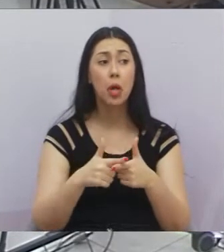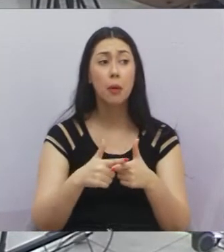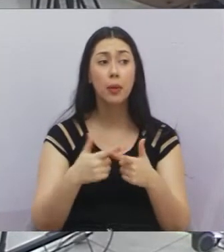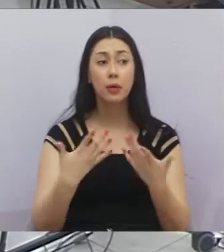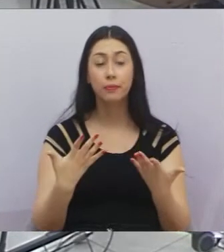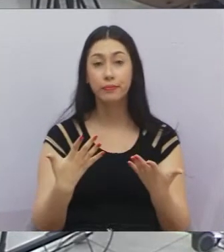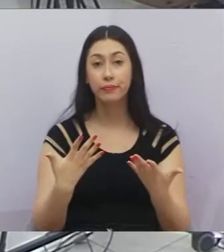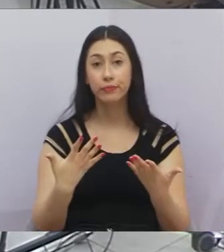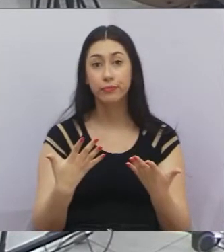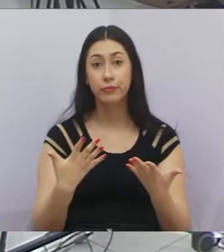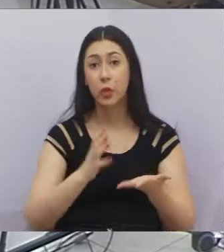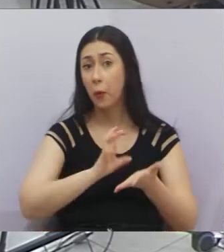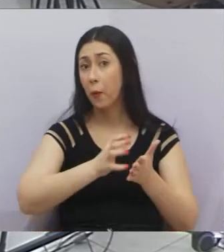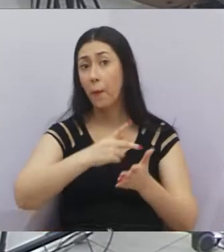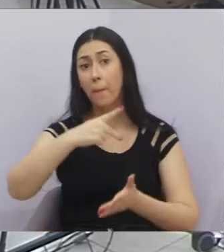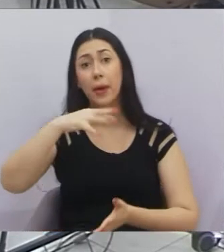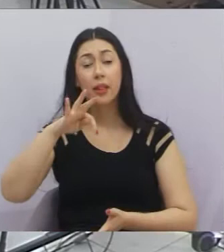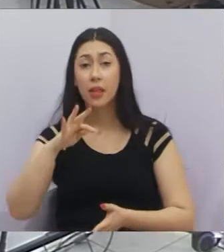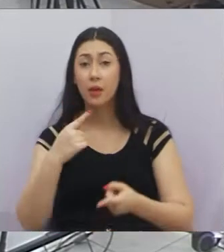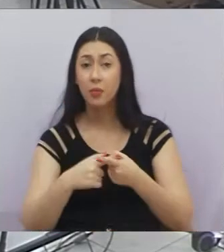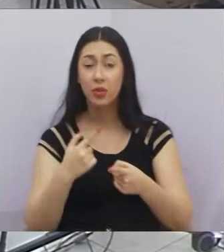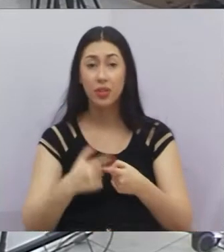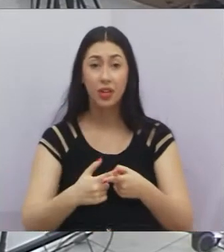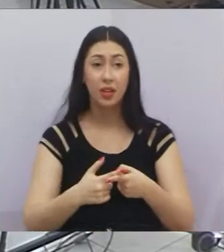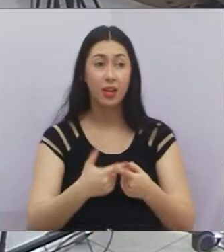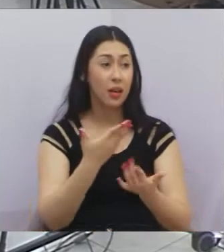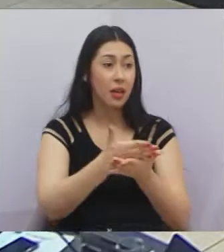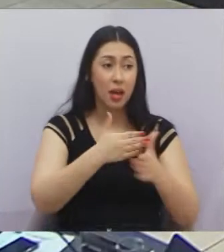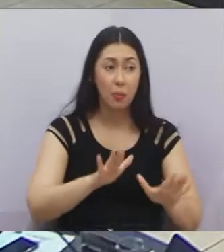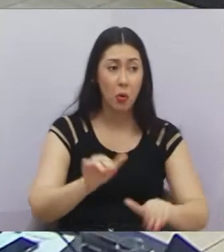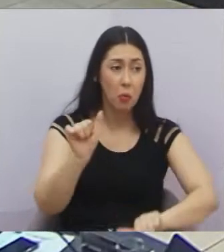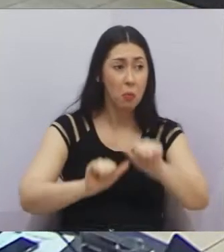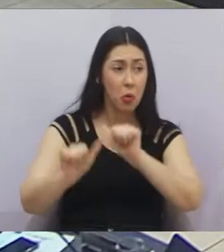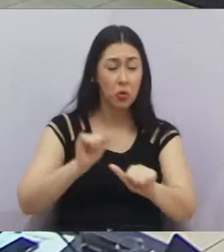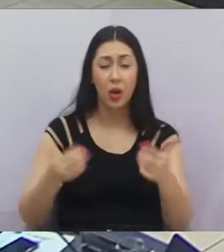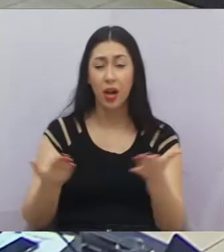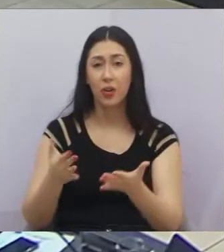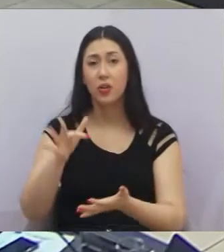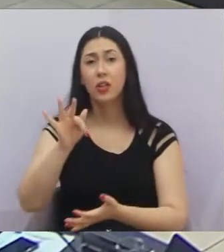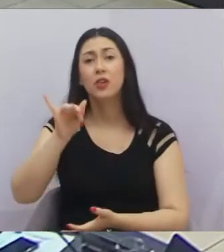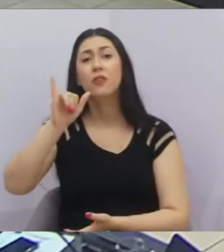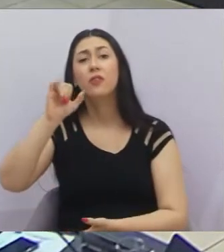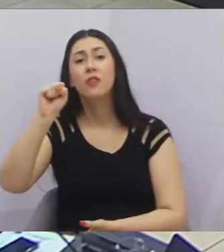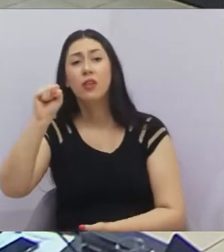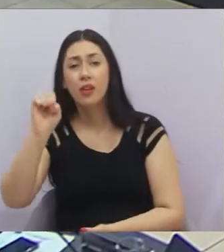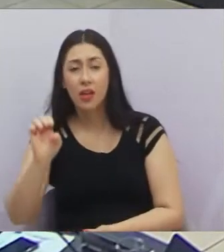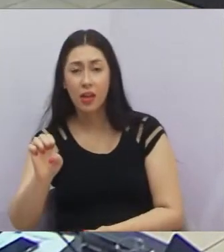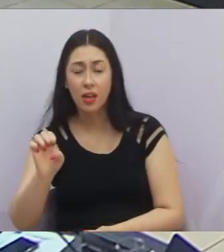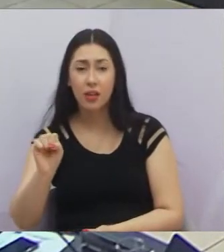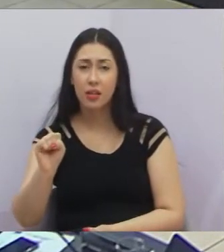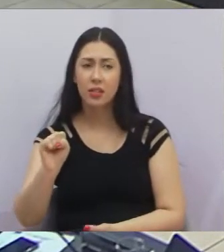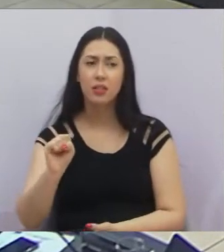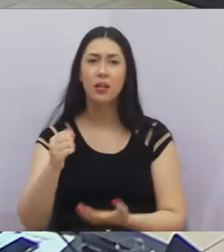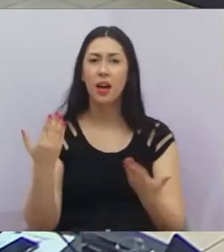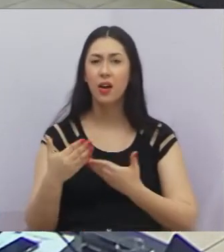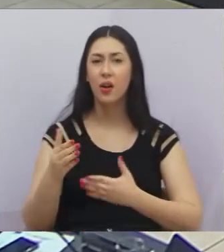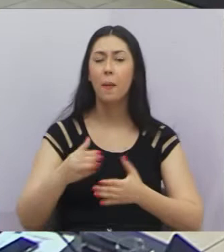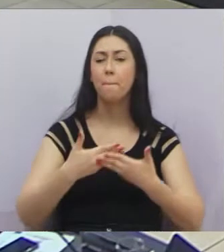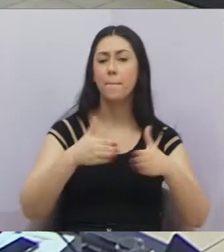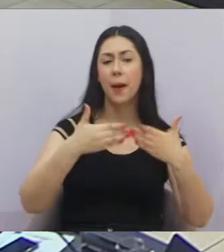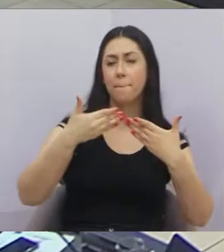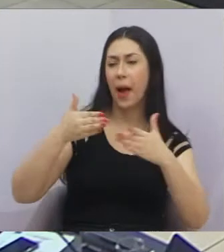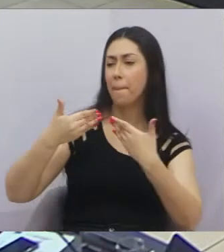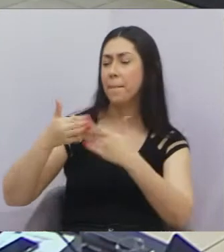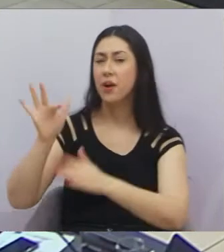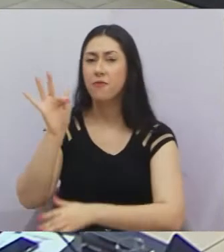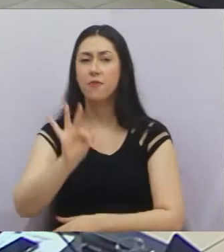acabou com o crédito educativo, transformou no FIES e deixou abrir faculdade a rodo e faculdade custando aí